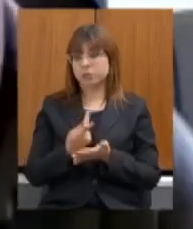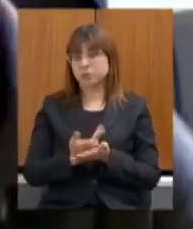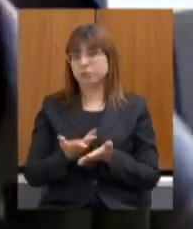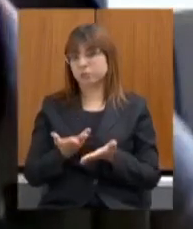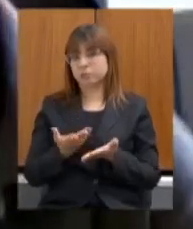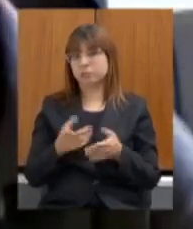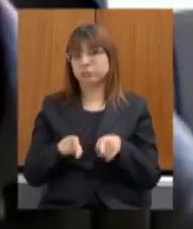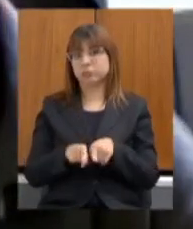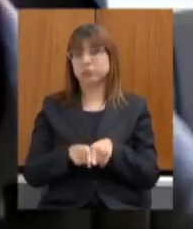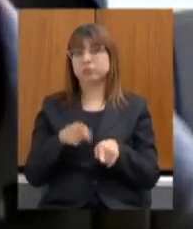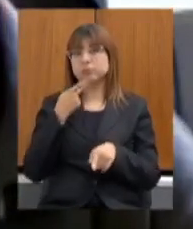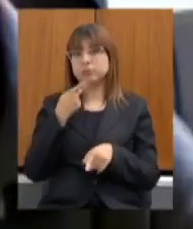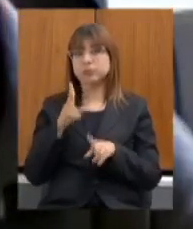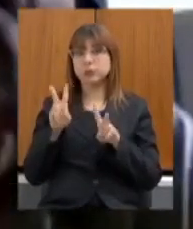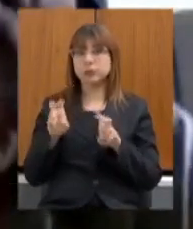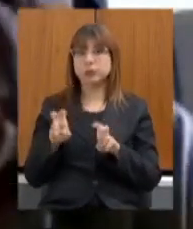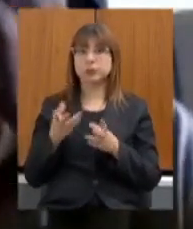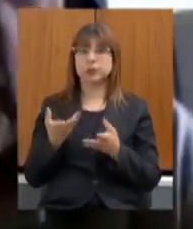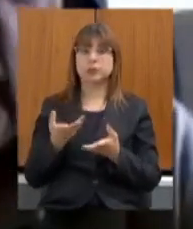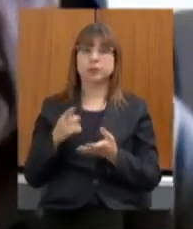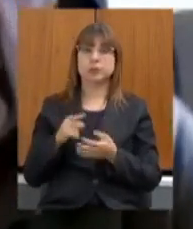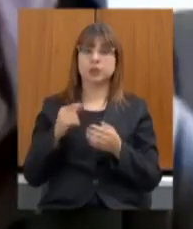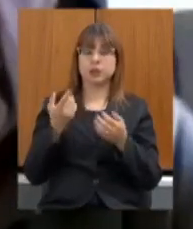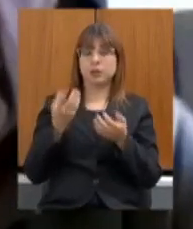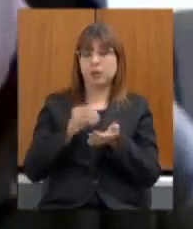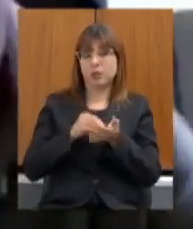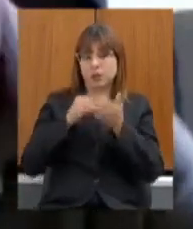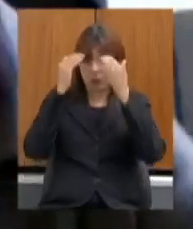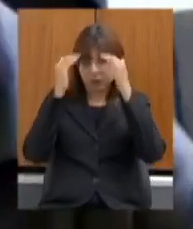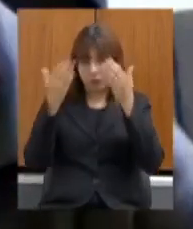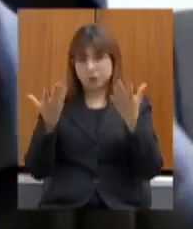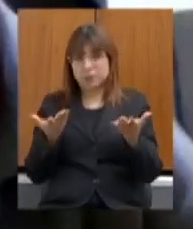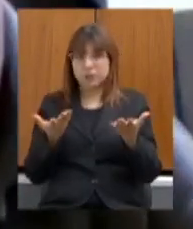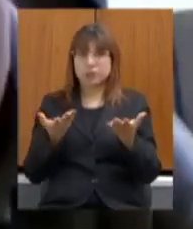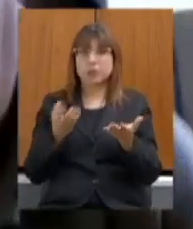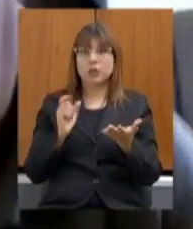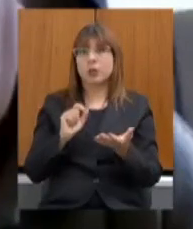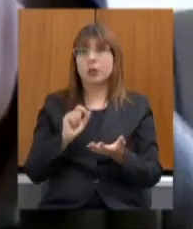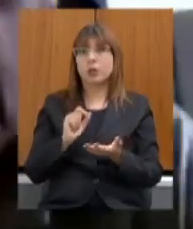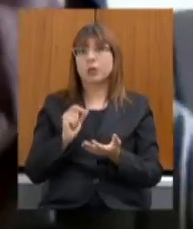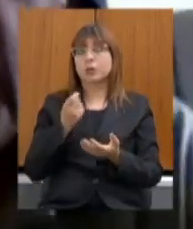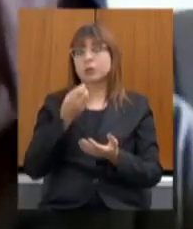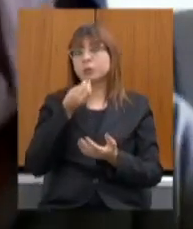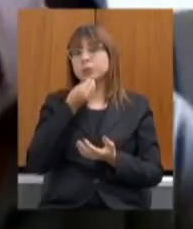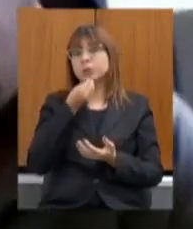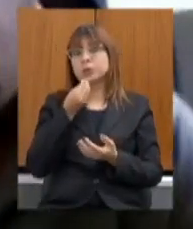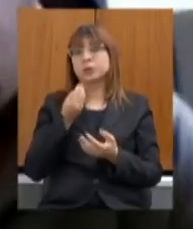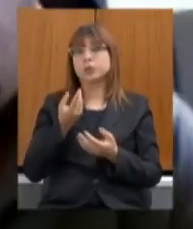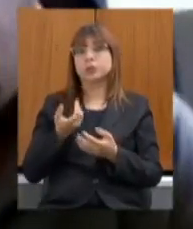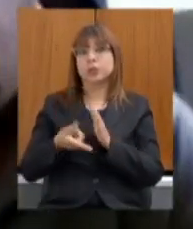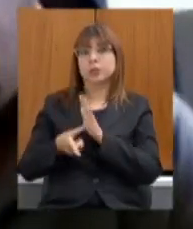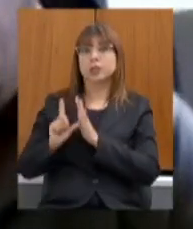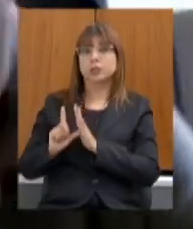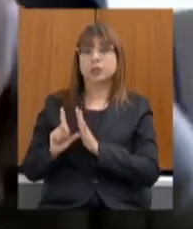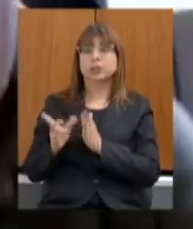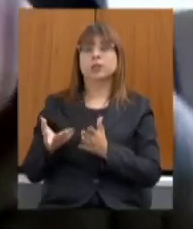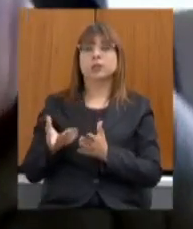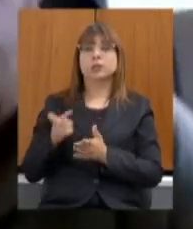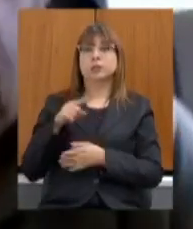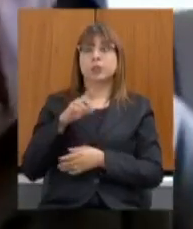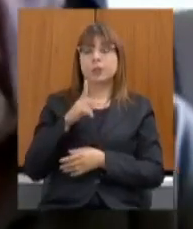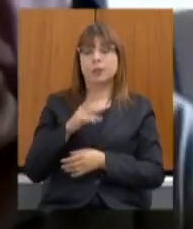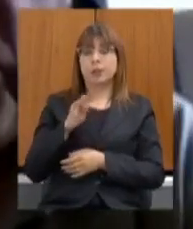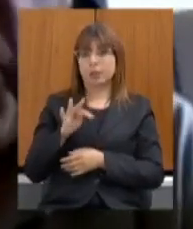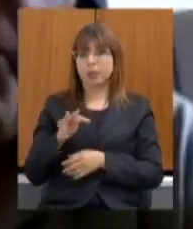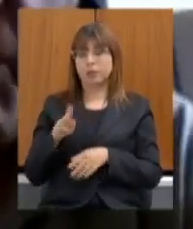colocado toda essa gestão a respeito de o que poderia ter feito o governo anterior do PT em Minas Gerais